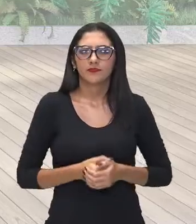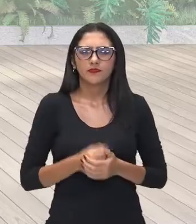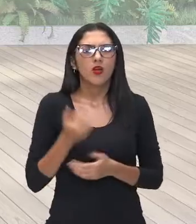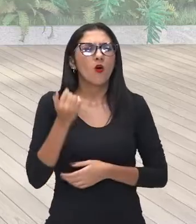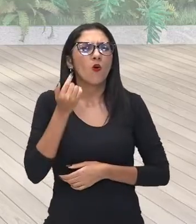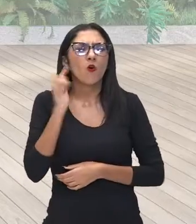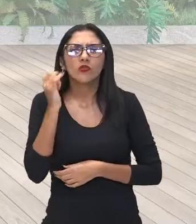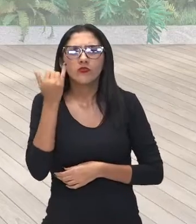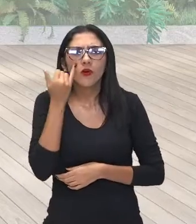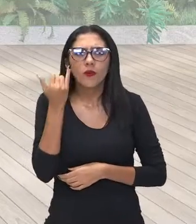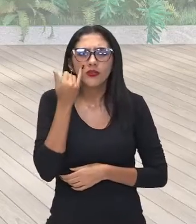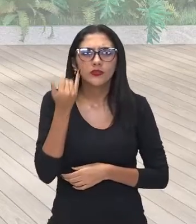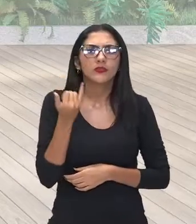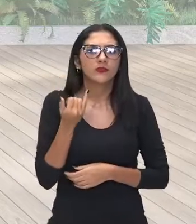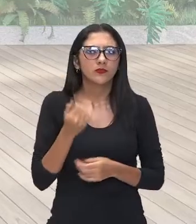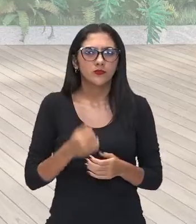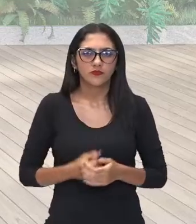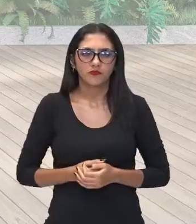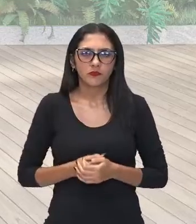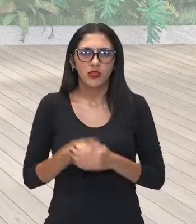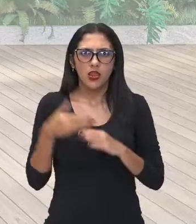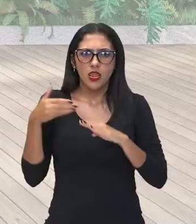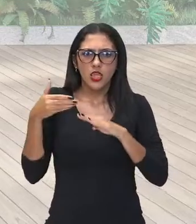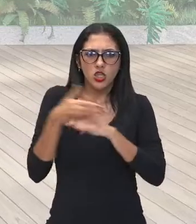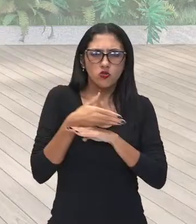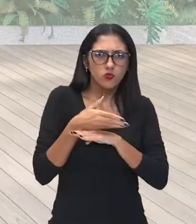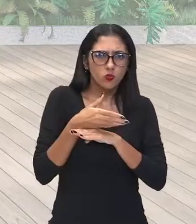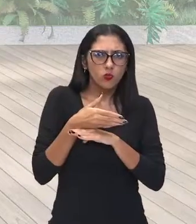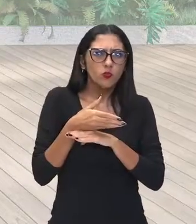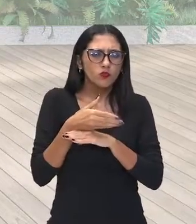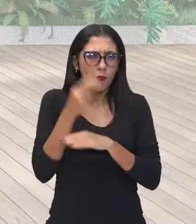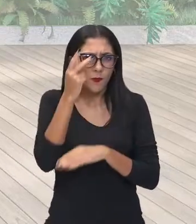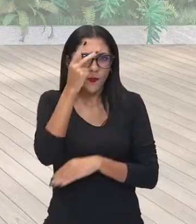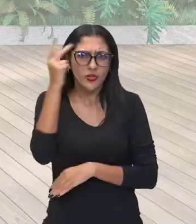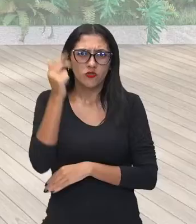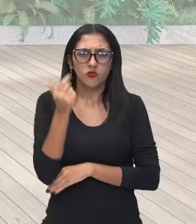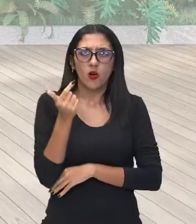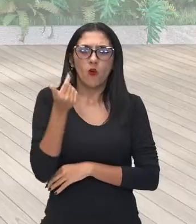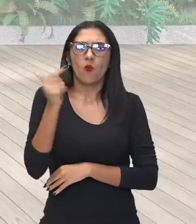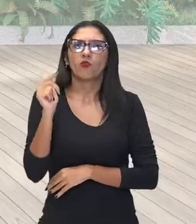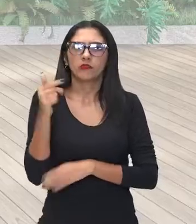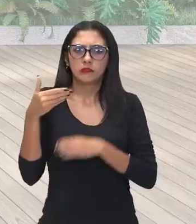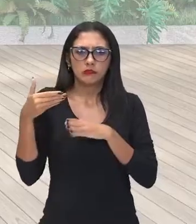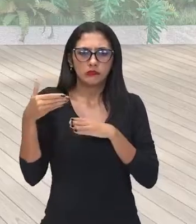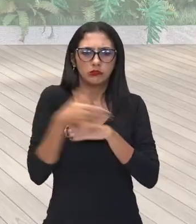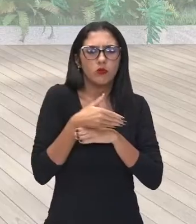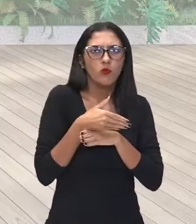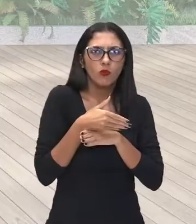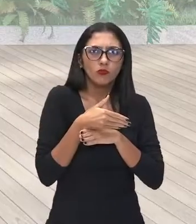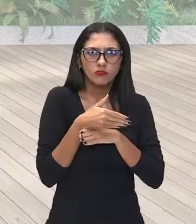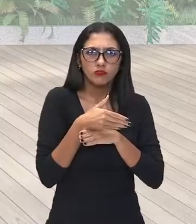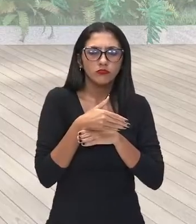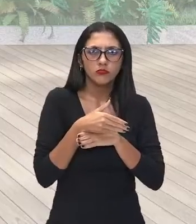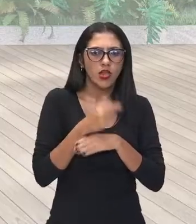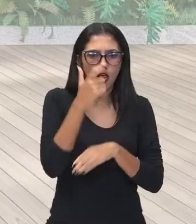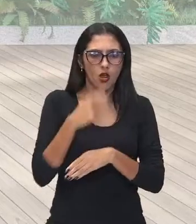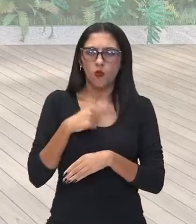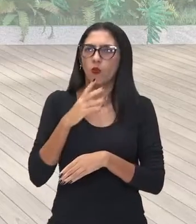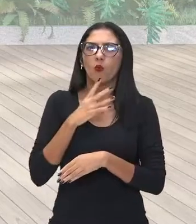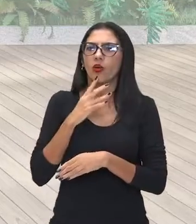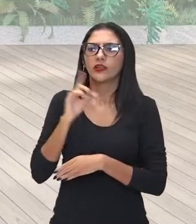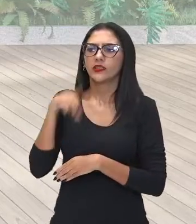posso fazer: entrou alguém na minha casa sem ser chamado? Eu posso,